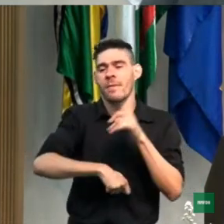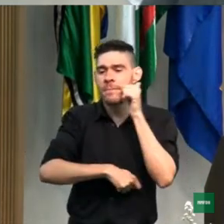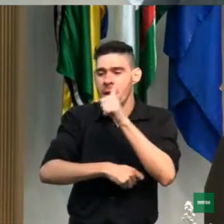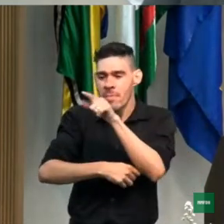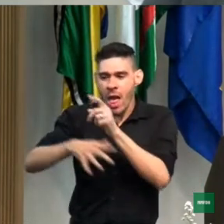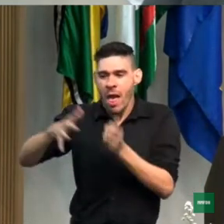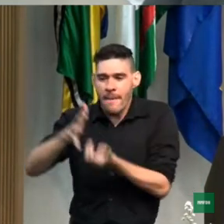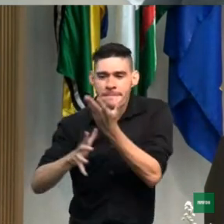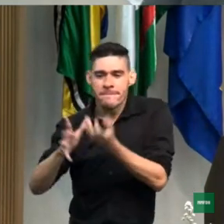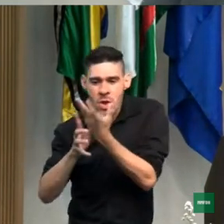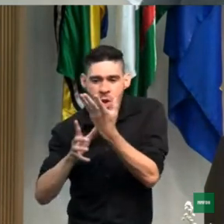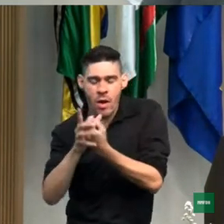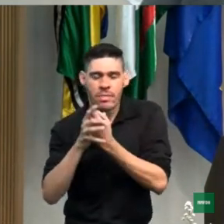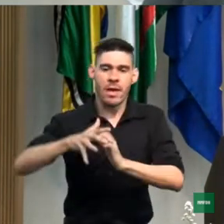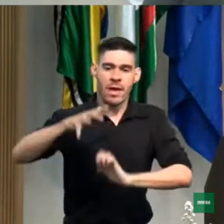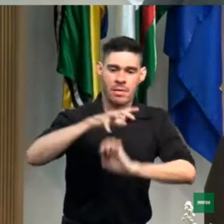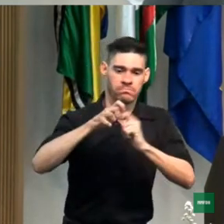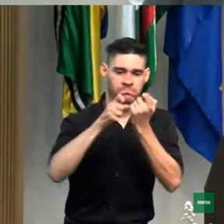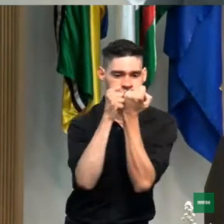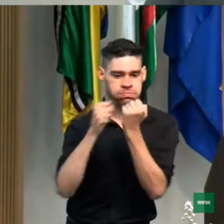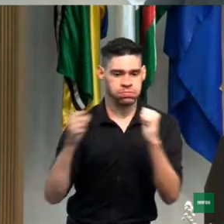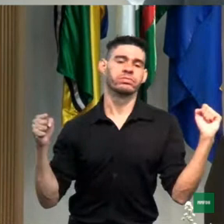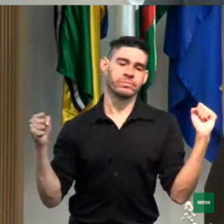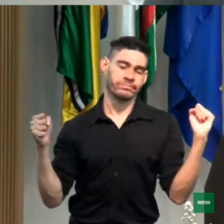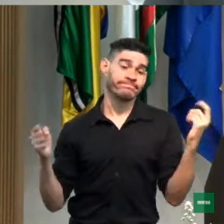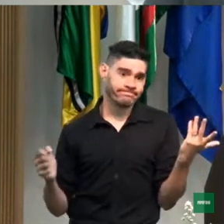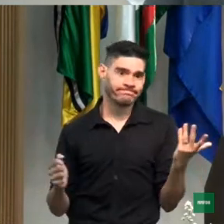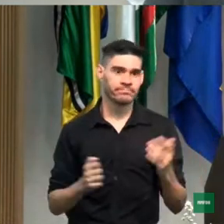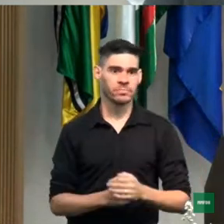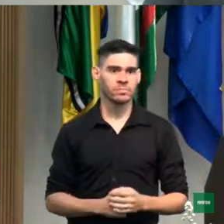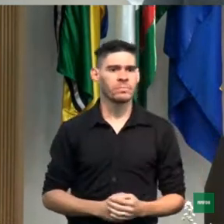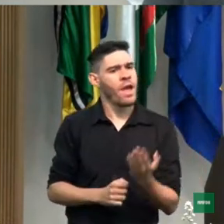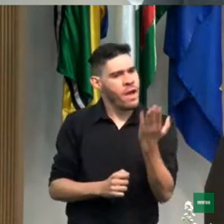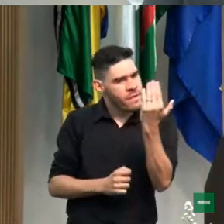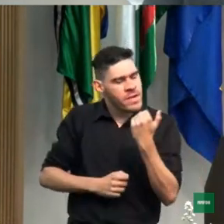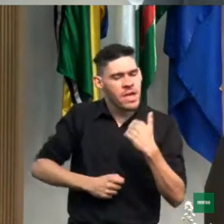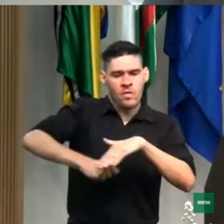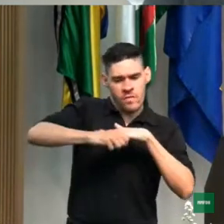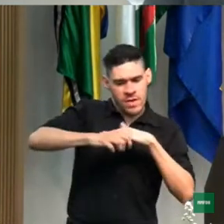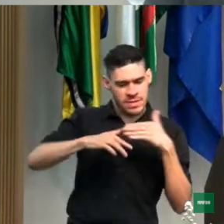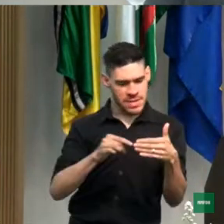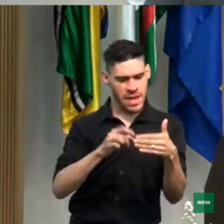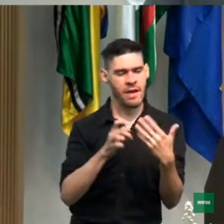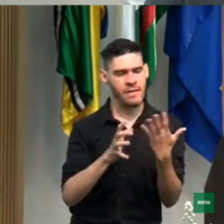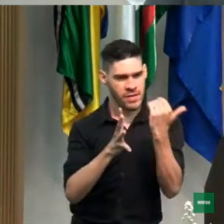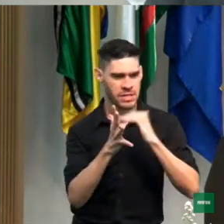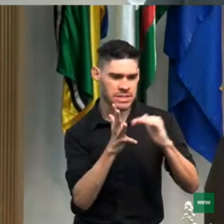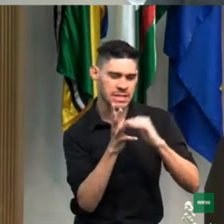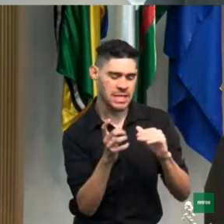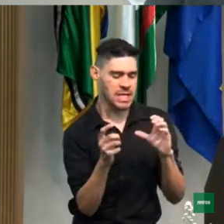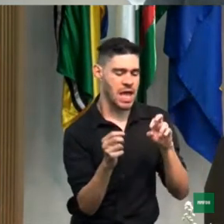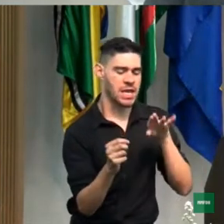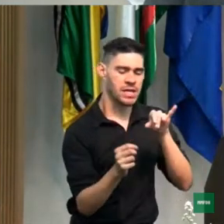tão grandiosa? Vem falar com o nosso ministério, vem falar com a secretária Cris. Violência.